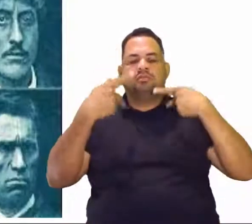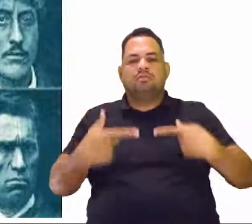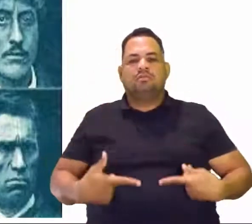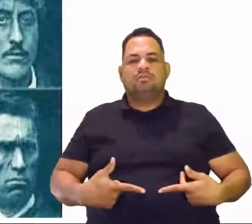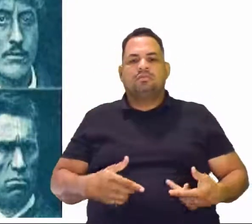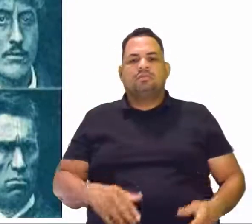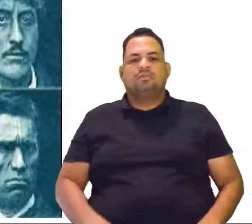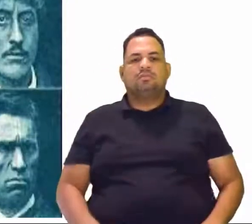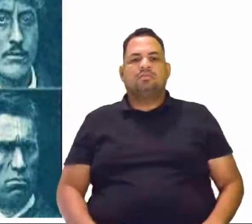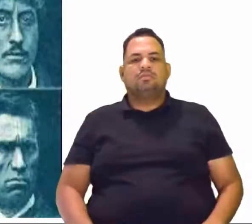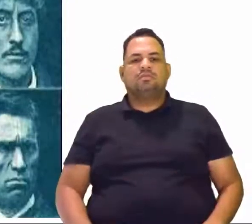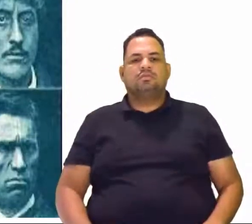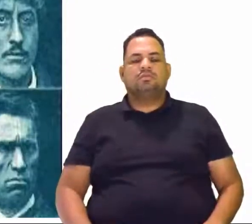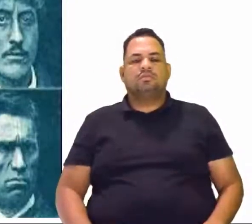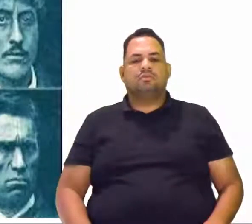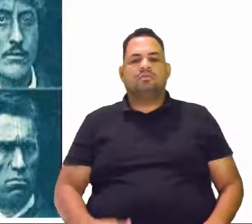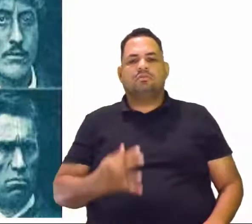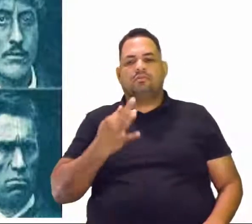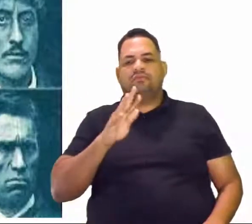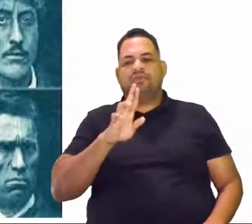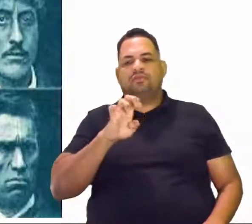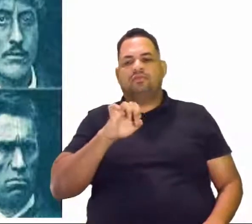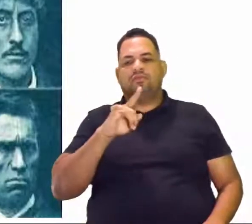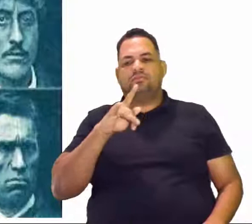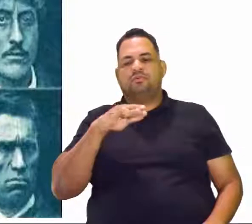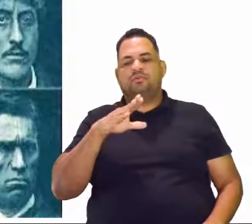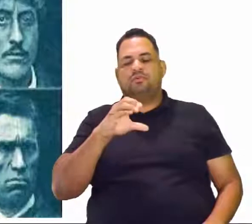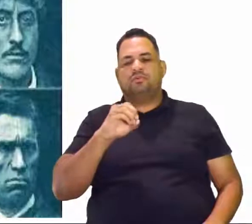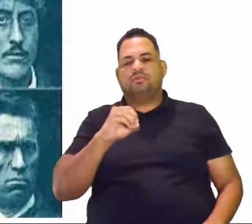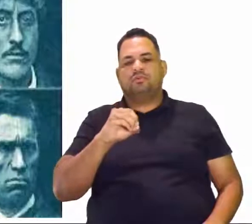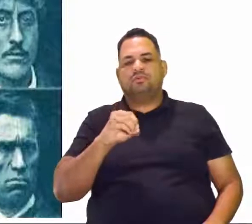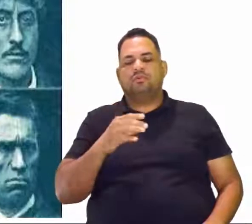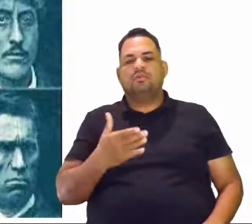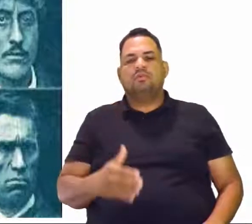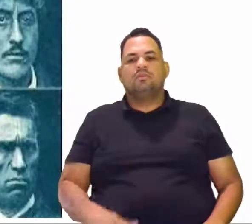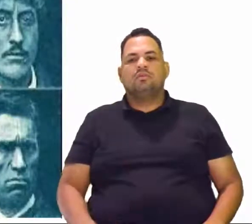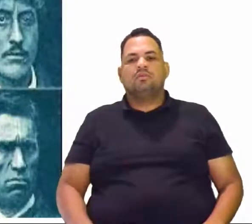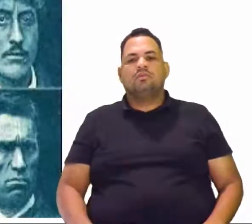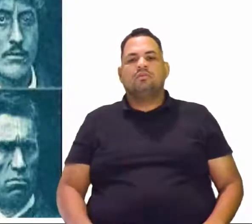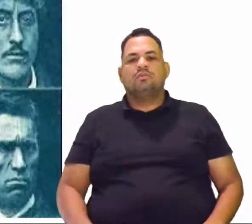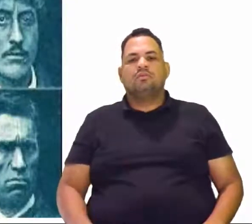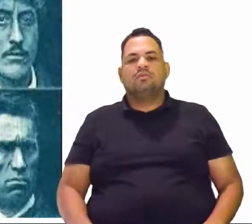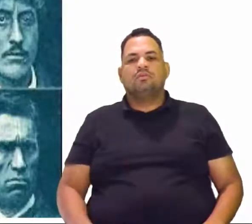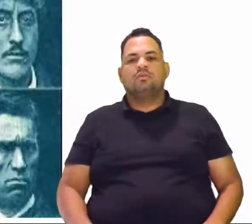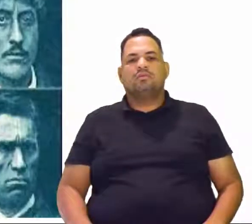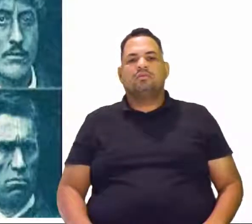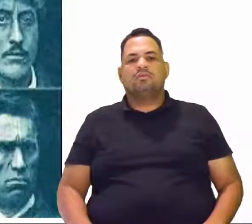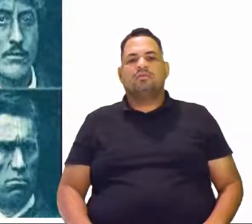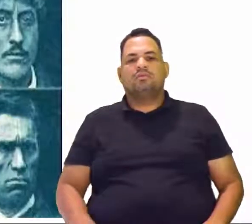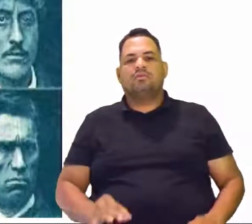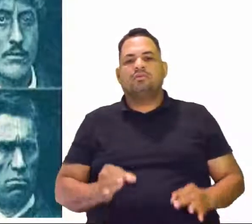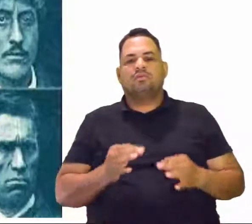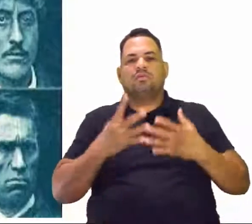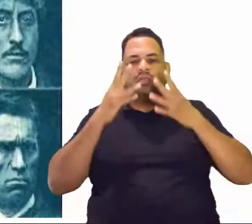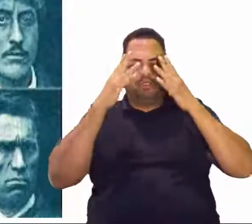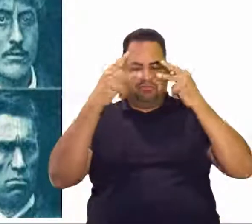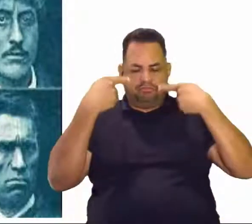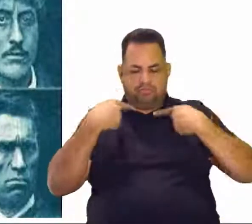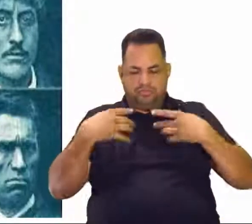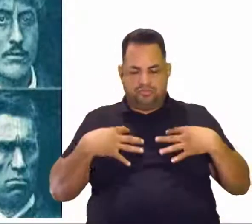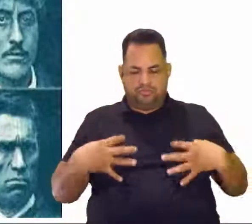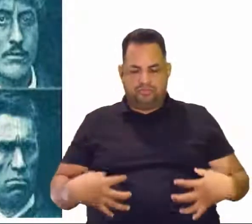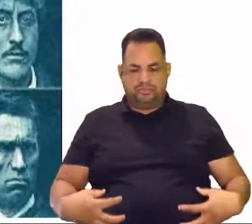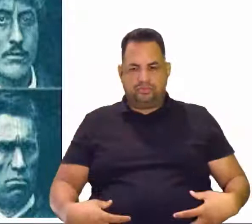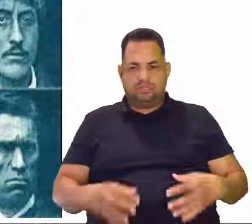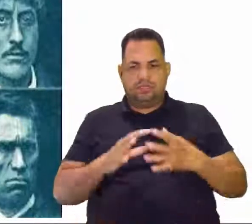é o seguinte é no fenótipo é na no na forma física